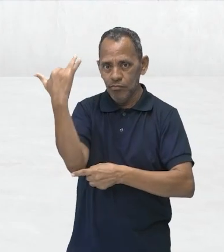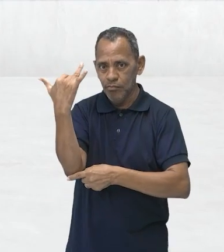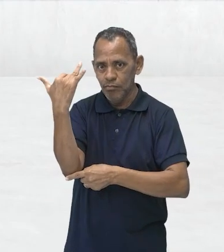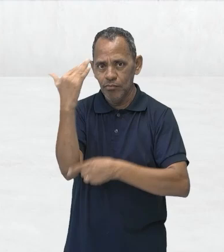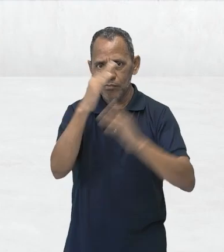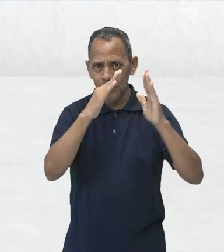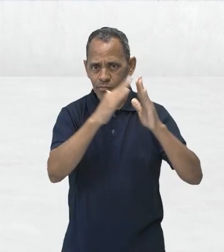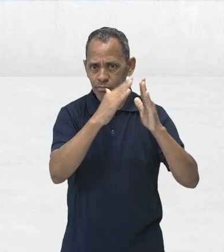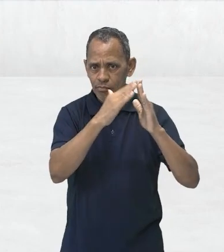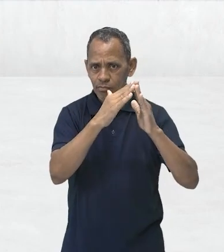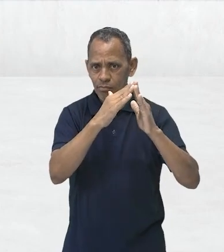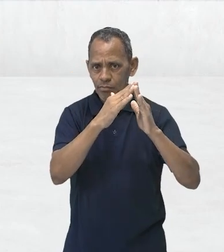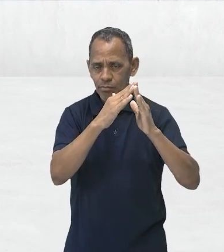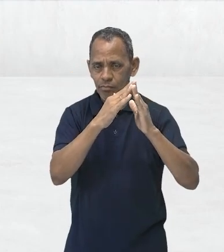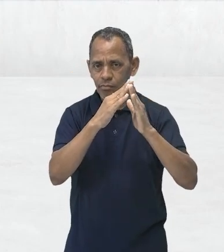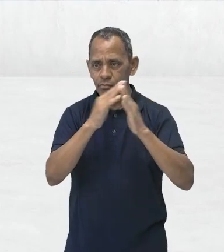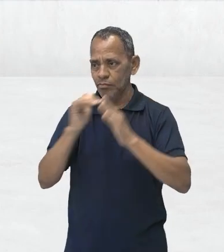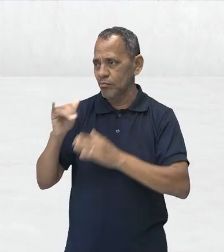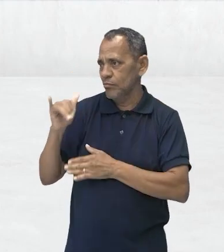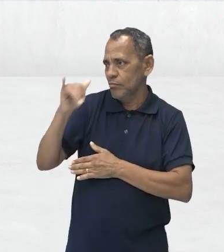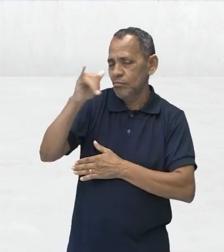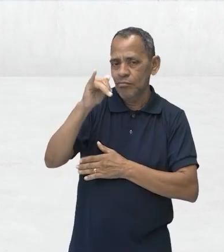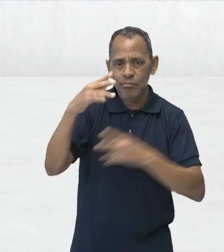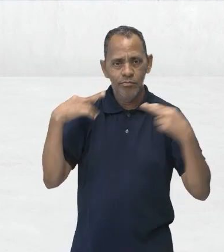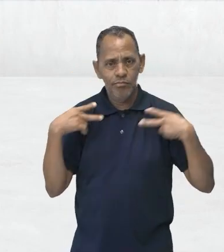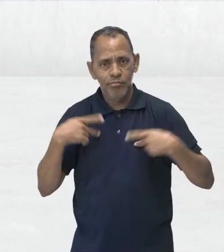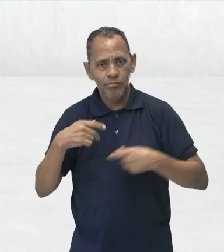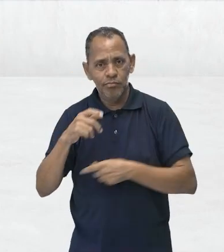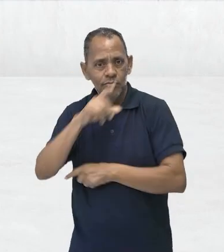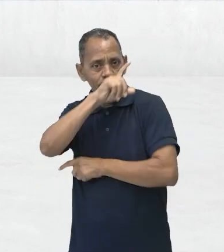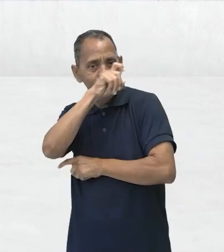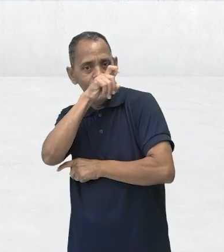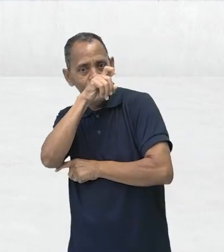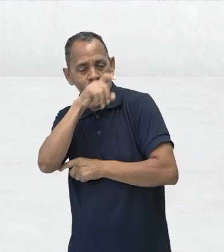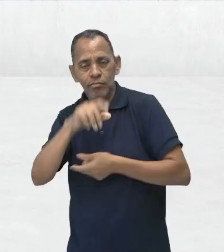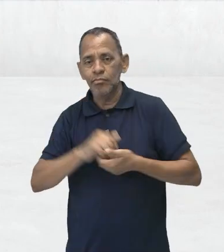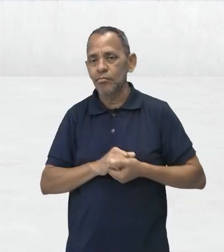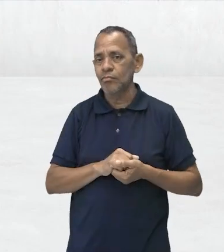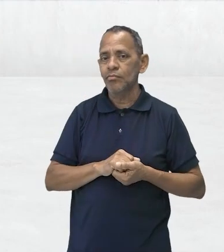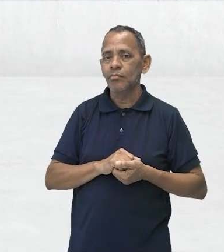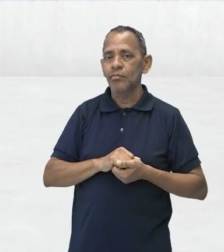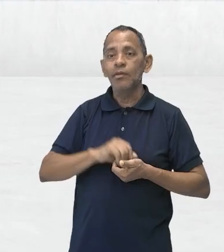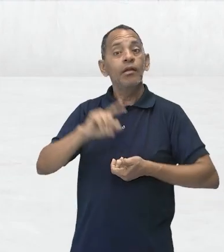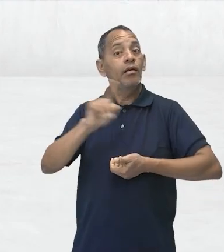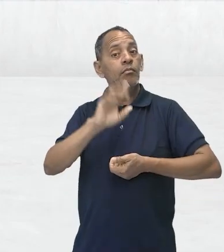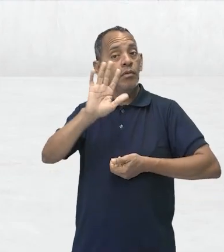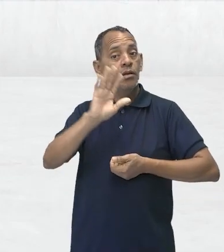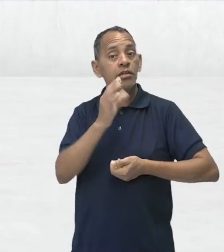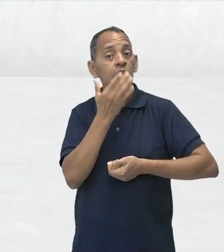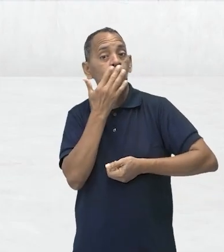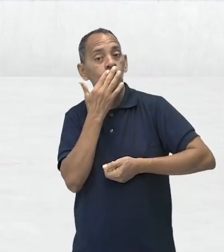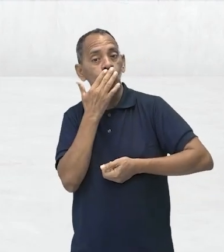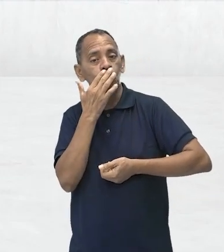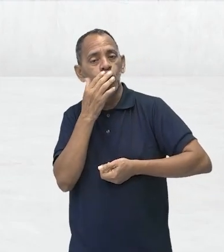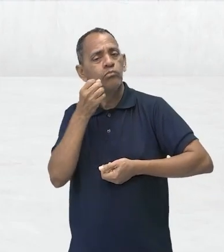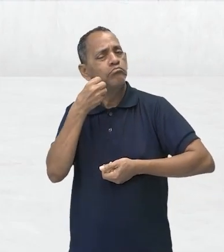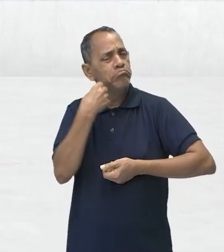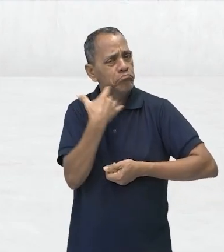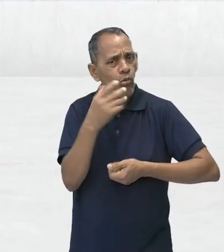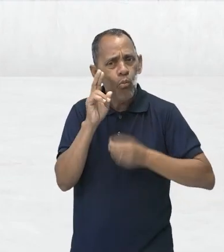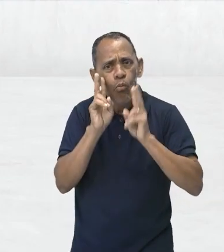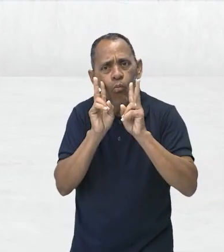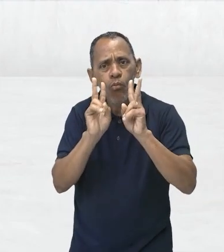casa, uma nave, um ser humano, um pássaro? Não, mas as cores, elas são agradáveis ao teu